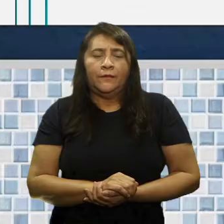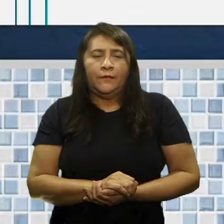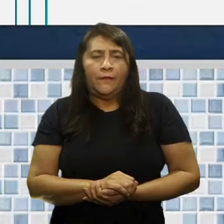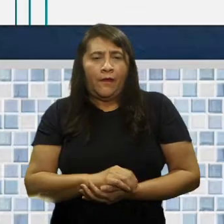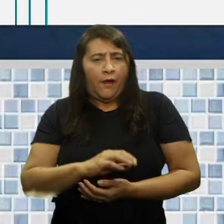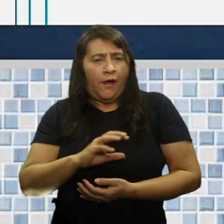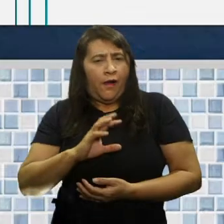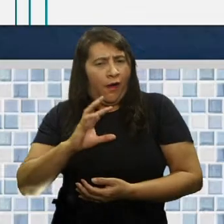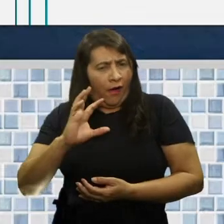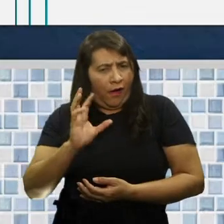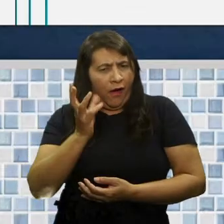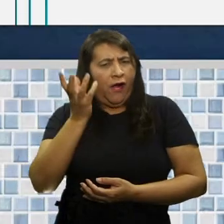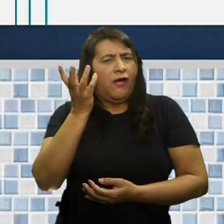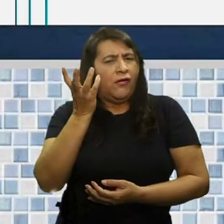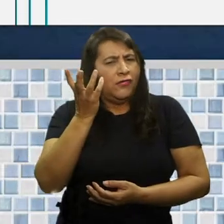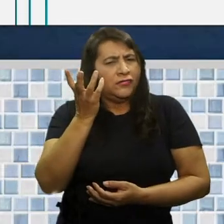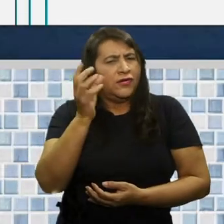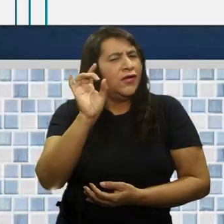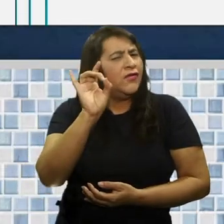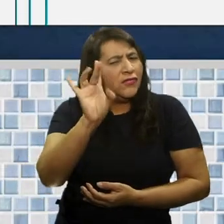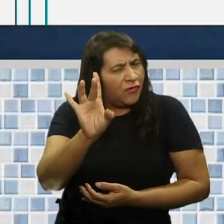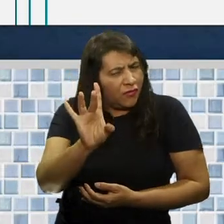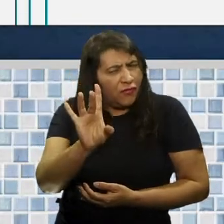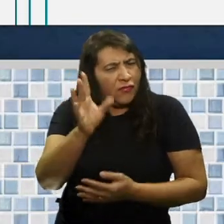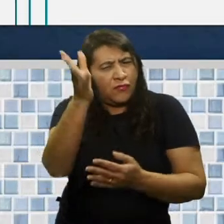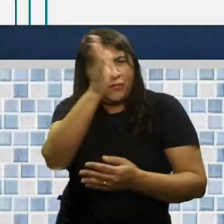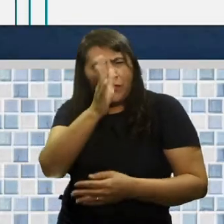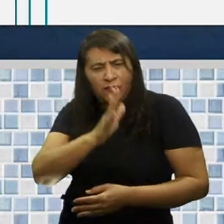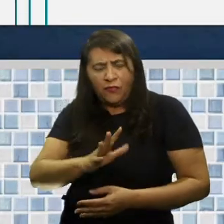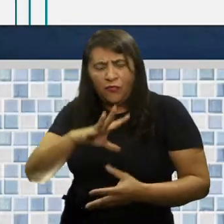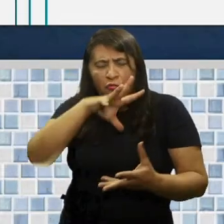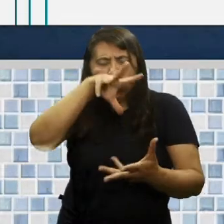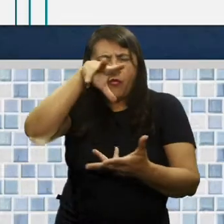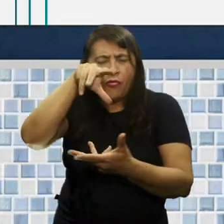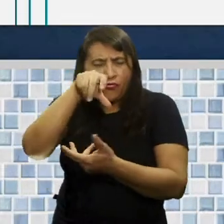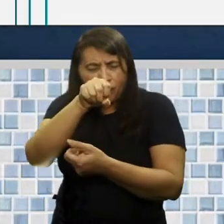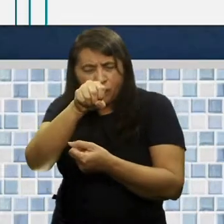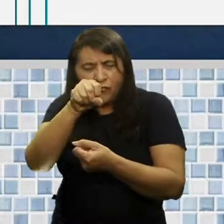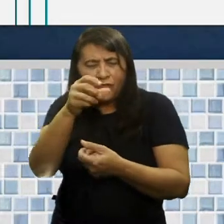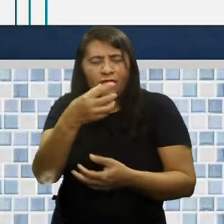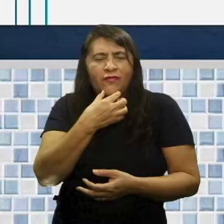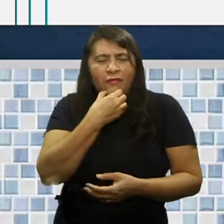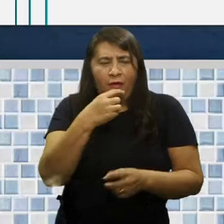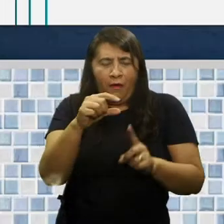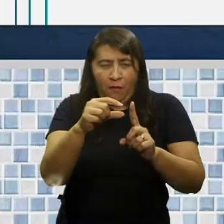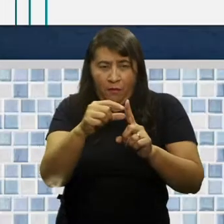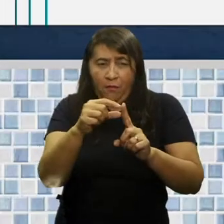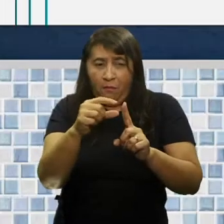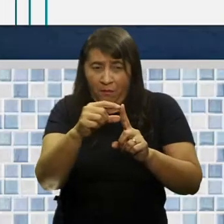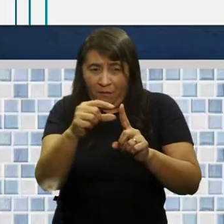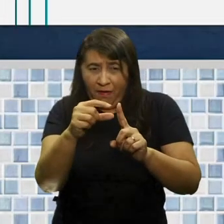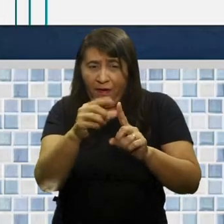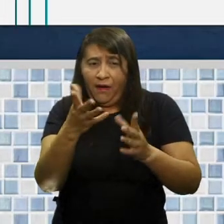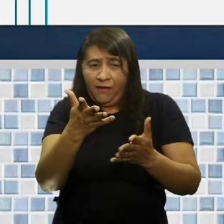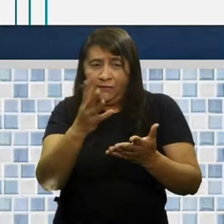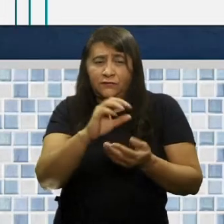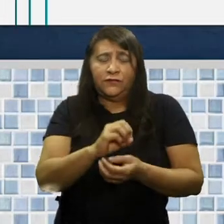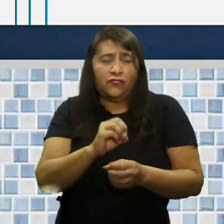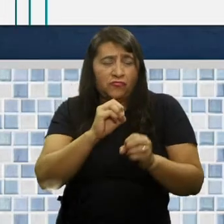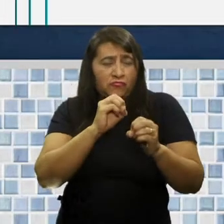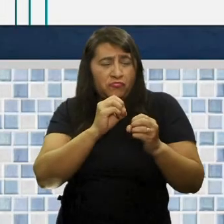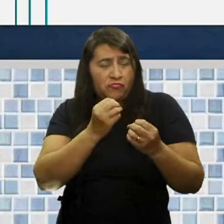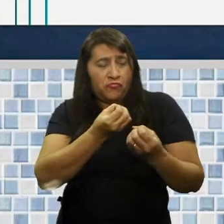Esse fenômeno não acontece só no Brasil. O mundo todo está usando termos de inglês para se referir a situações